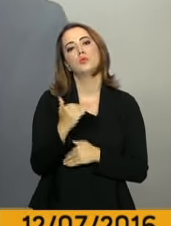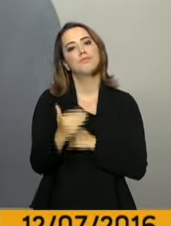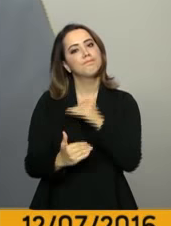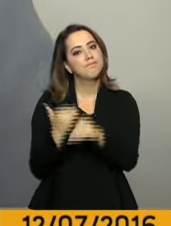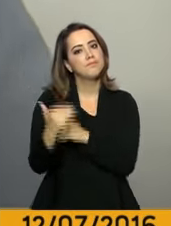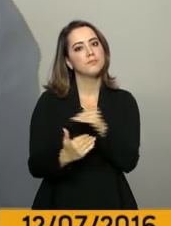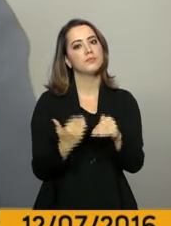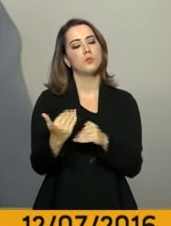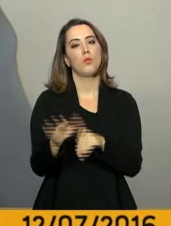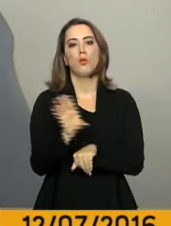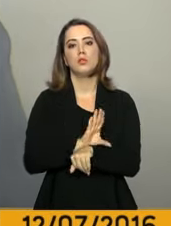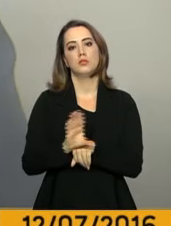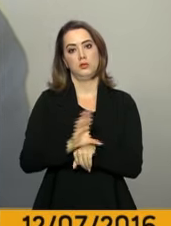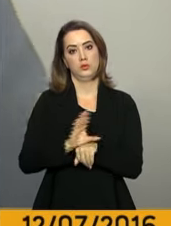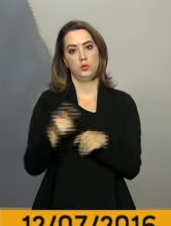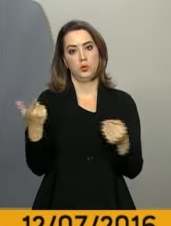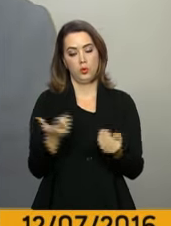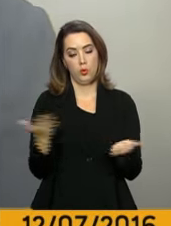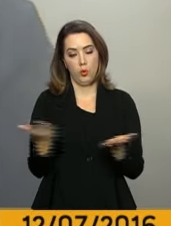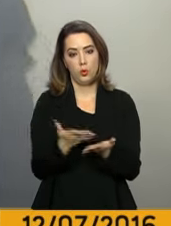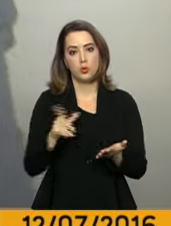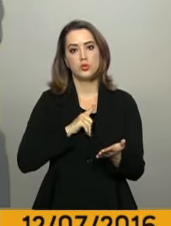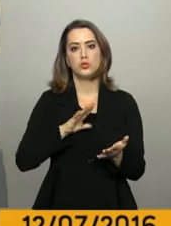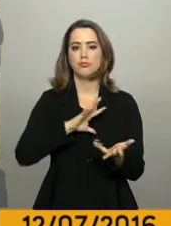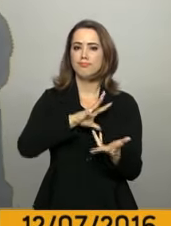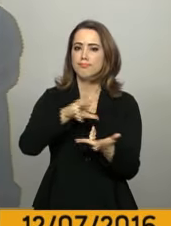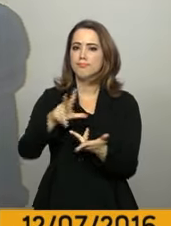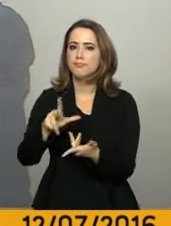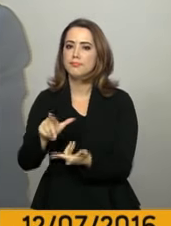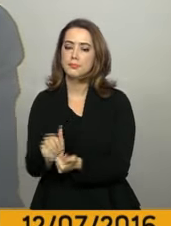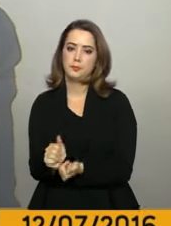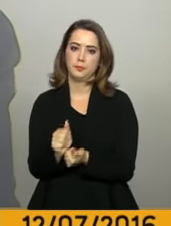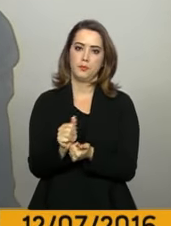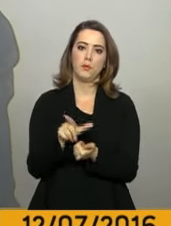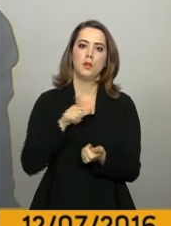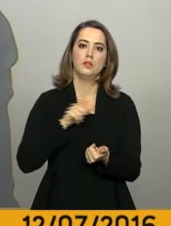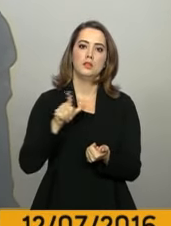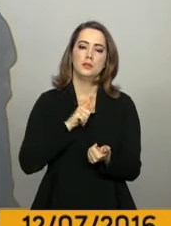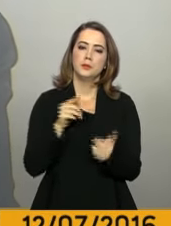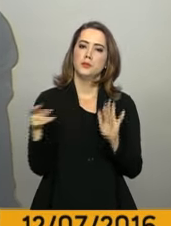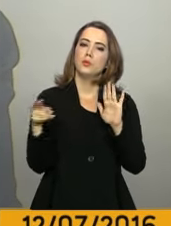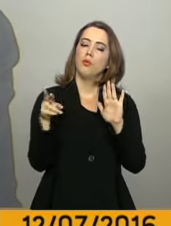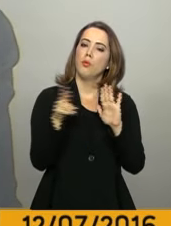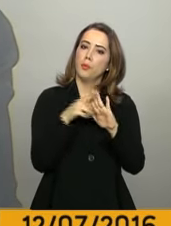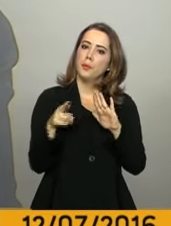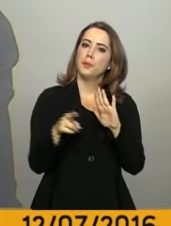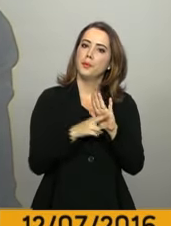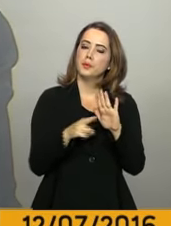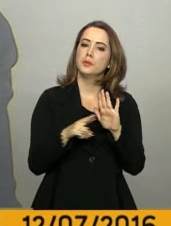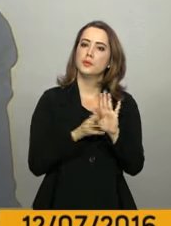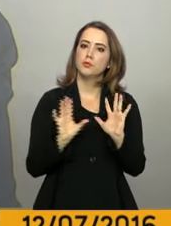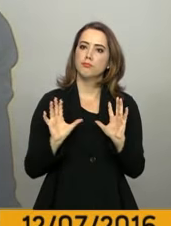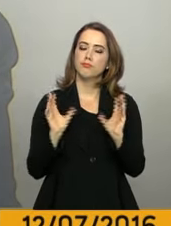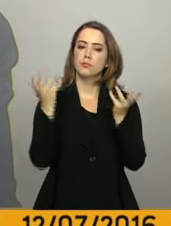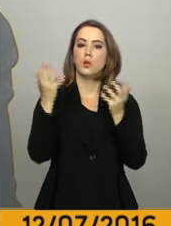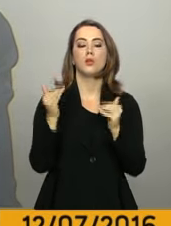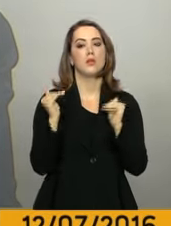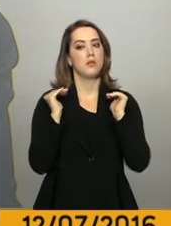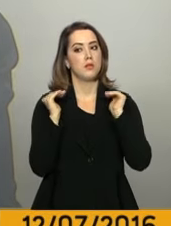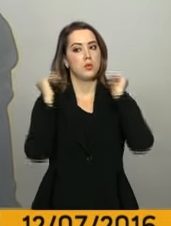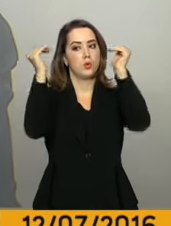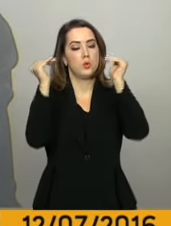hoje em Face da globalização é claro que certos certos padrões relativos à soberania Nacional etc